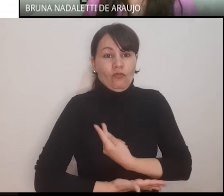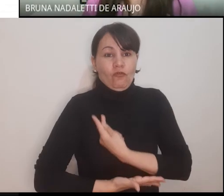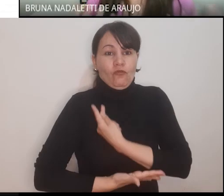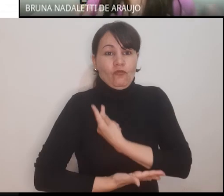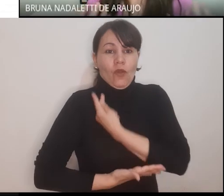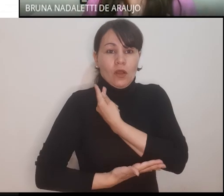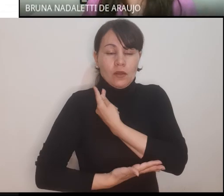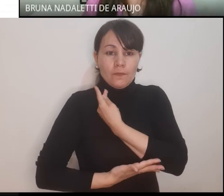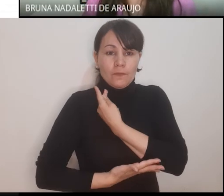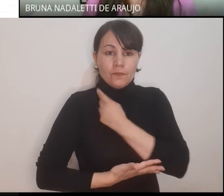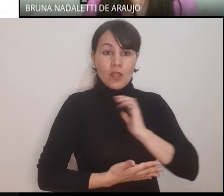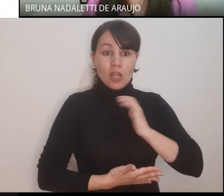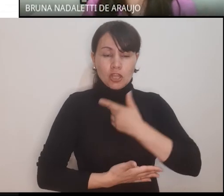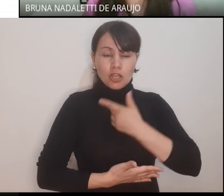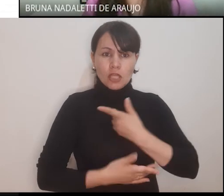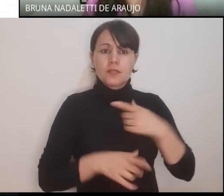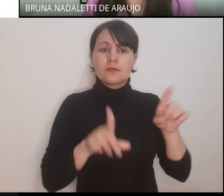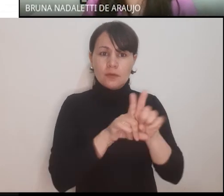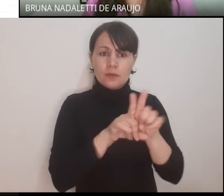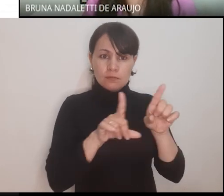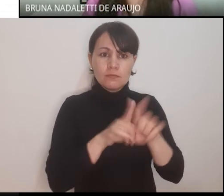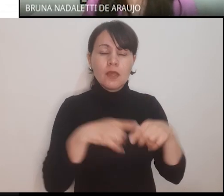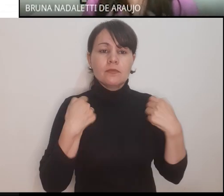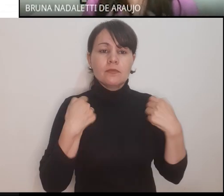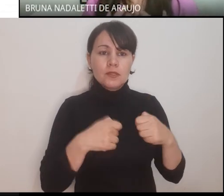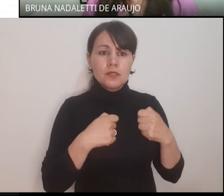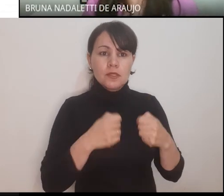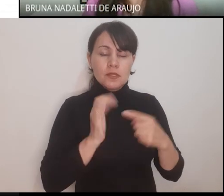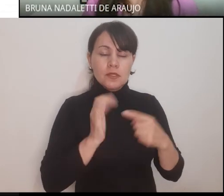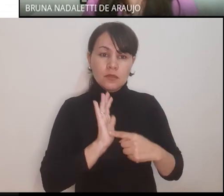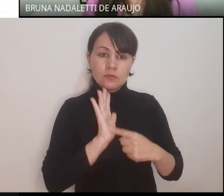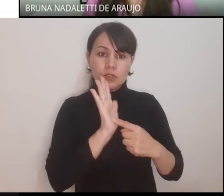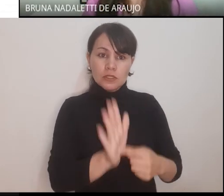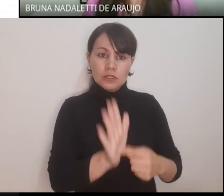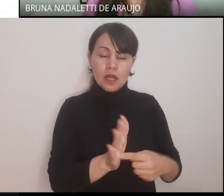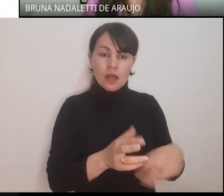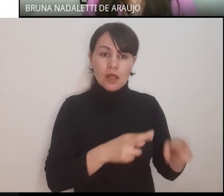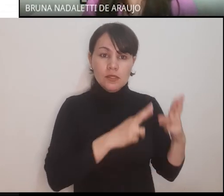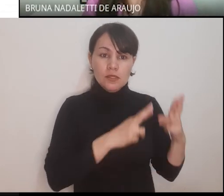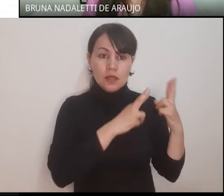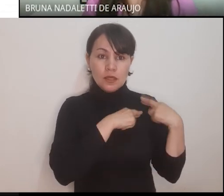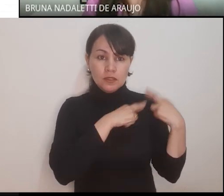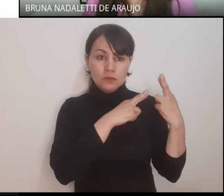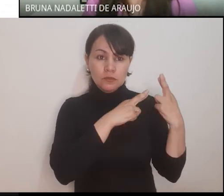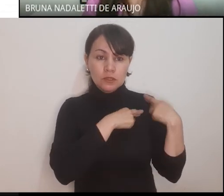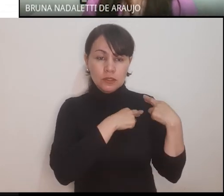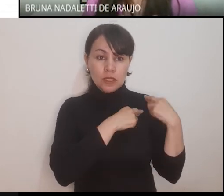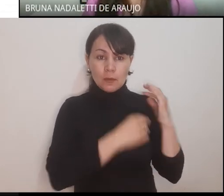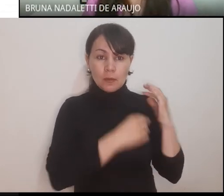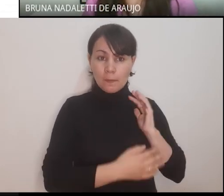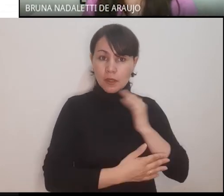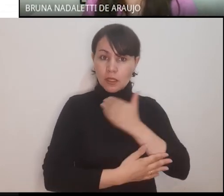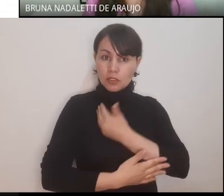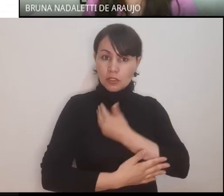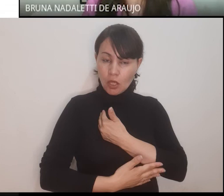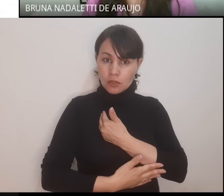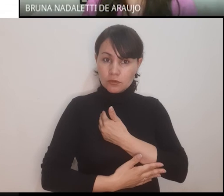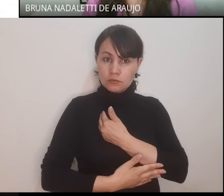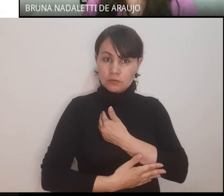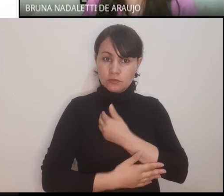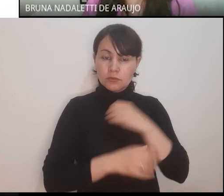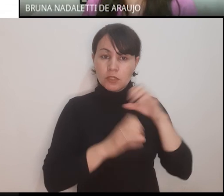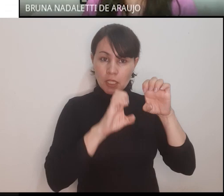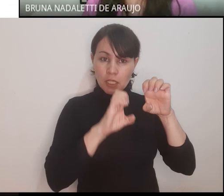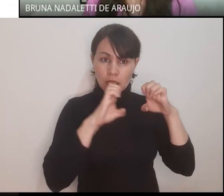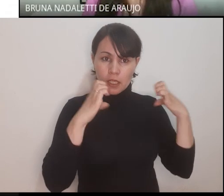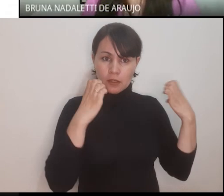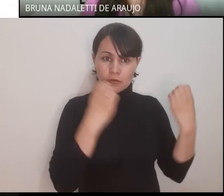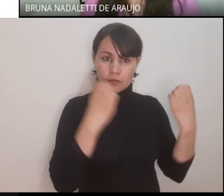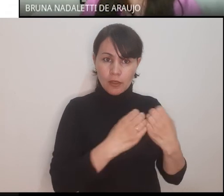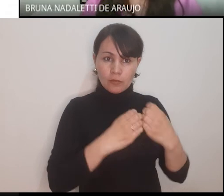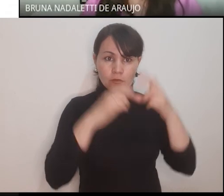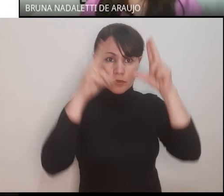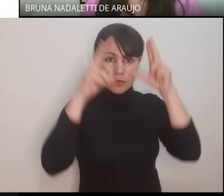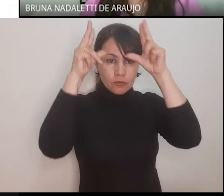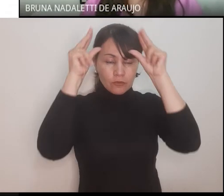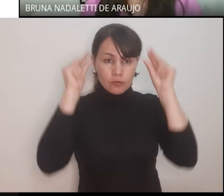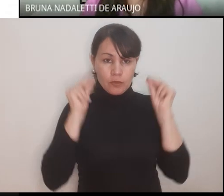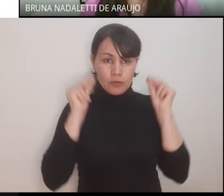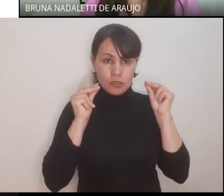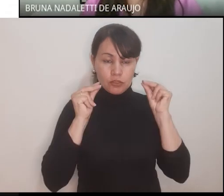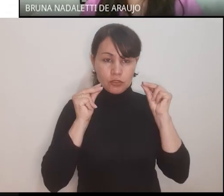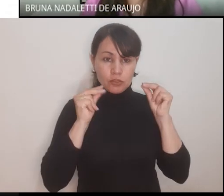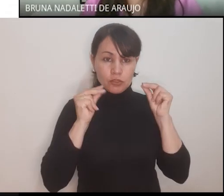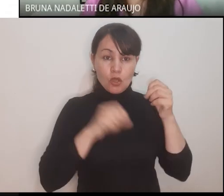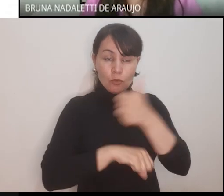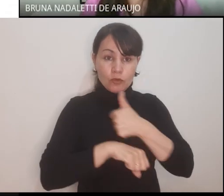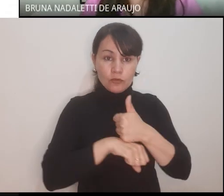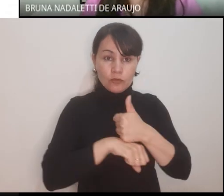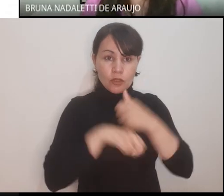seja, nós também precisamos trazer essa responsabilidade para nós, equipe de enfermagem. O profissional de